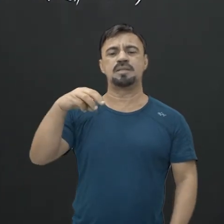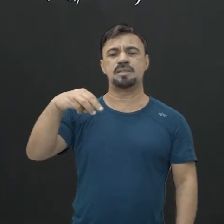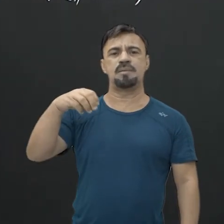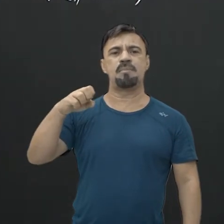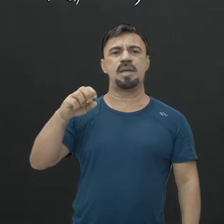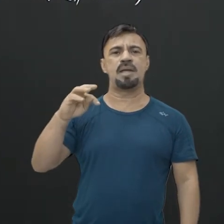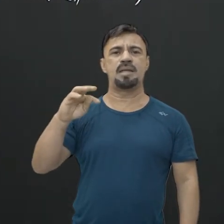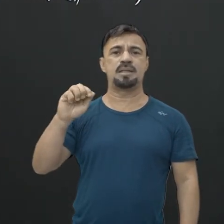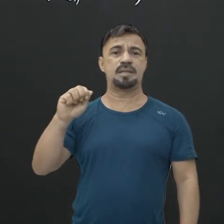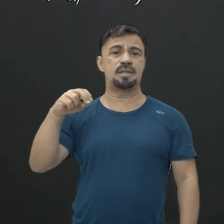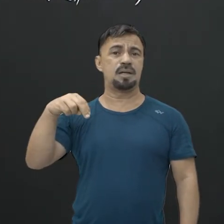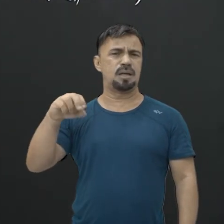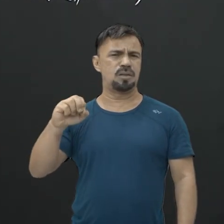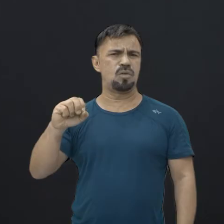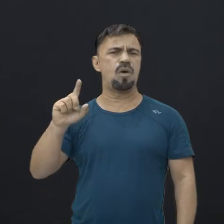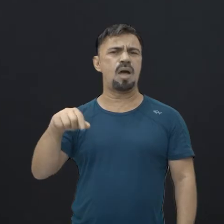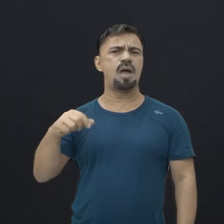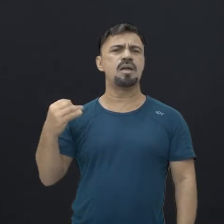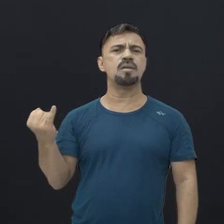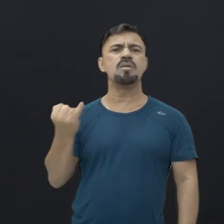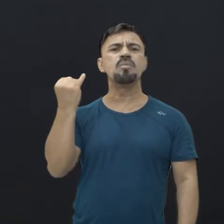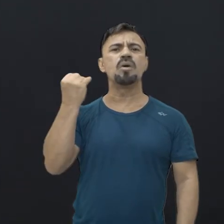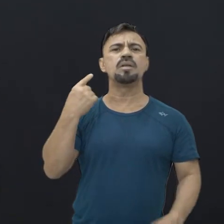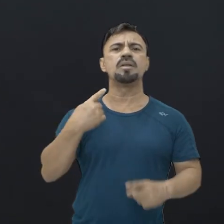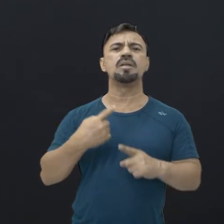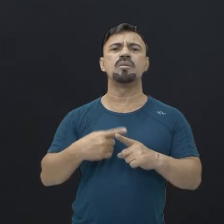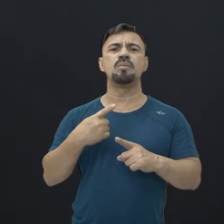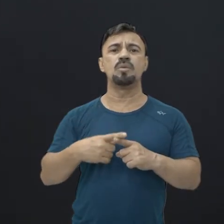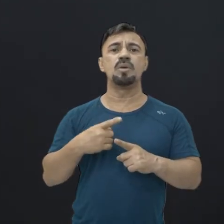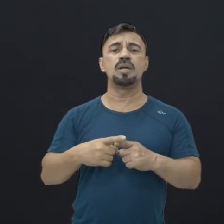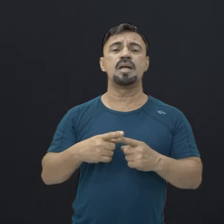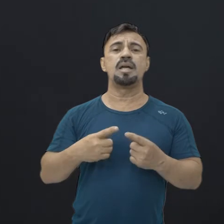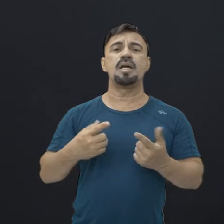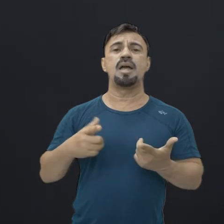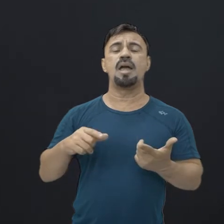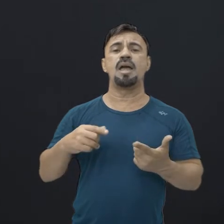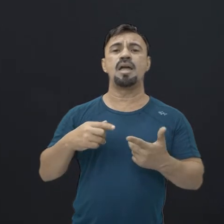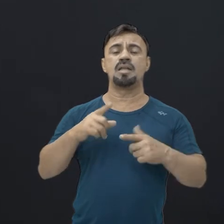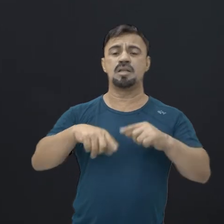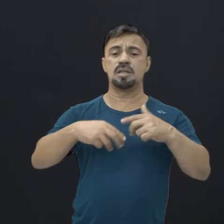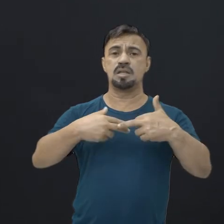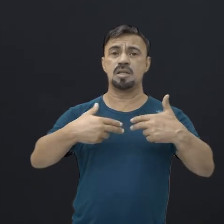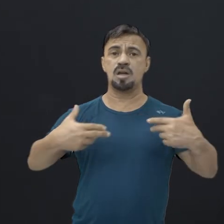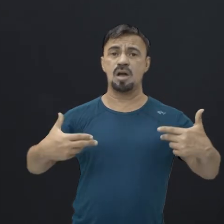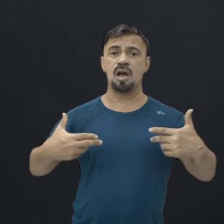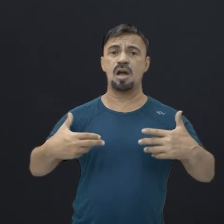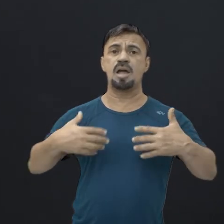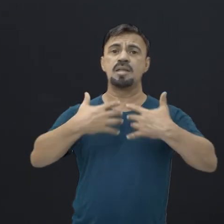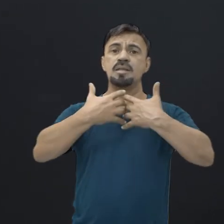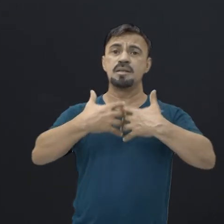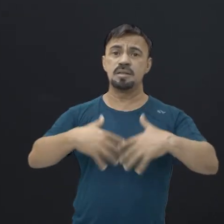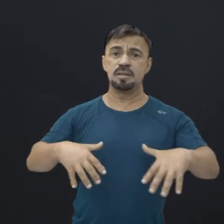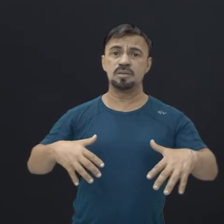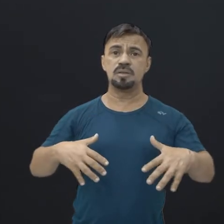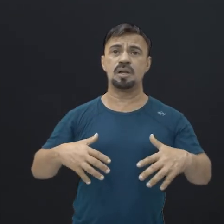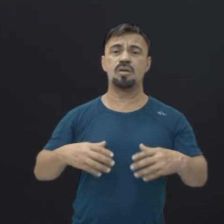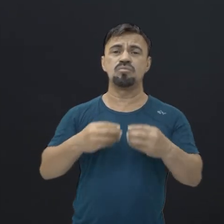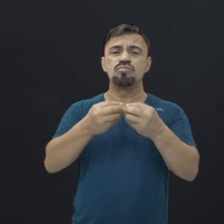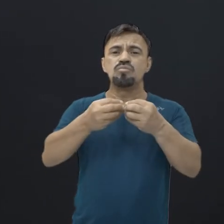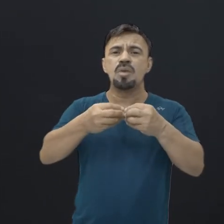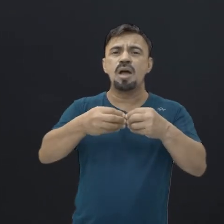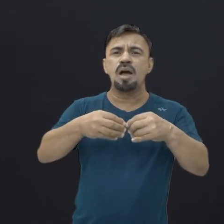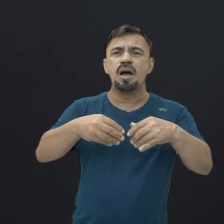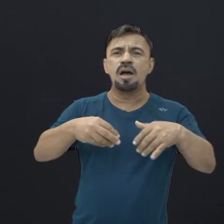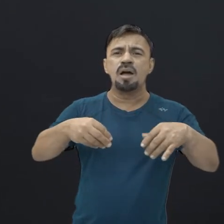metano. O metano é muito interessante porque ele é produto aí da degradação de matéria orgânica. Então, decomposição de